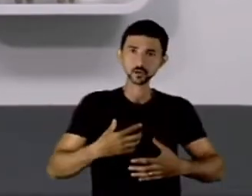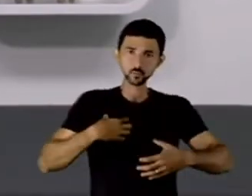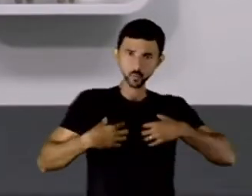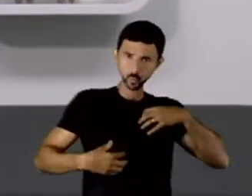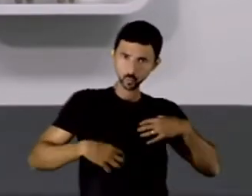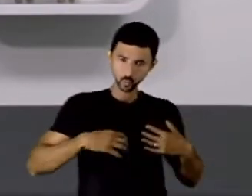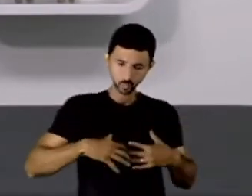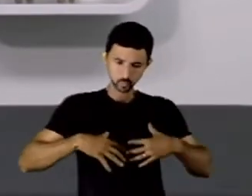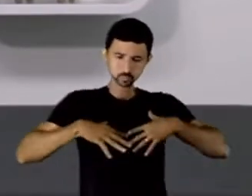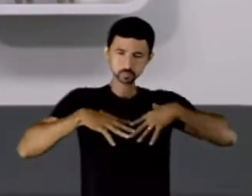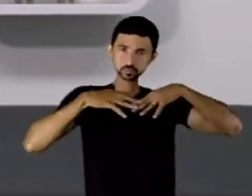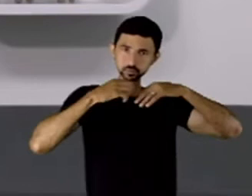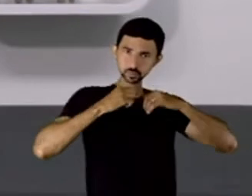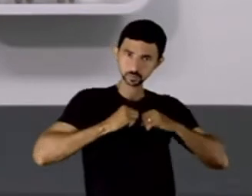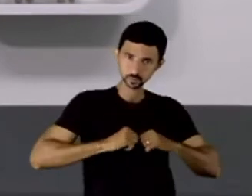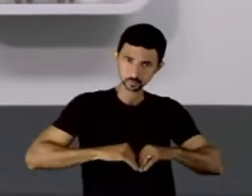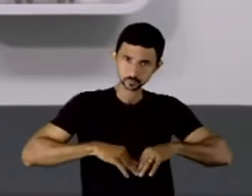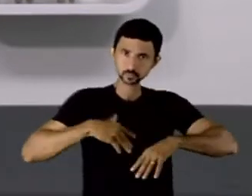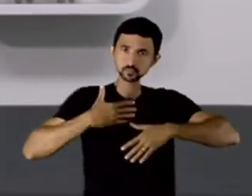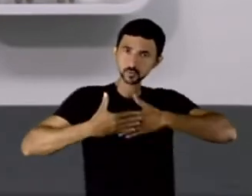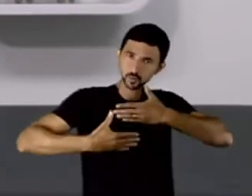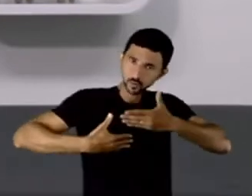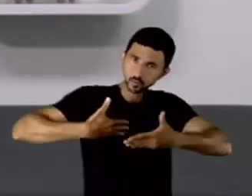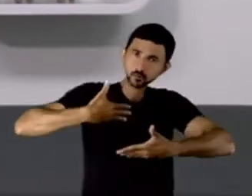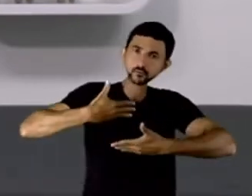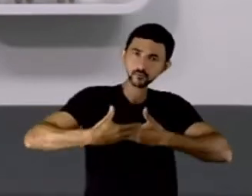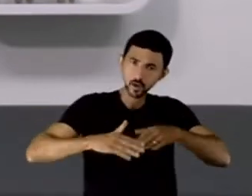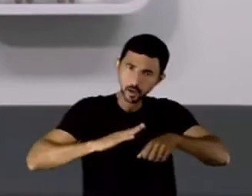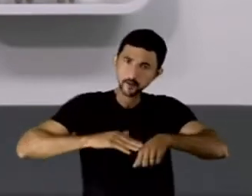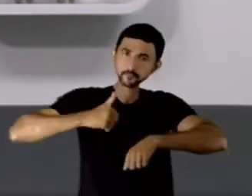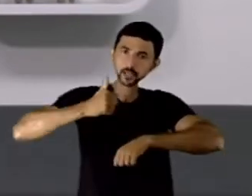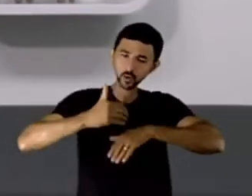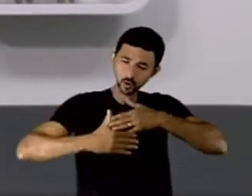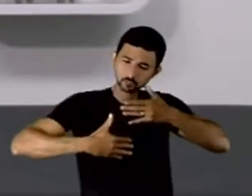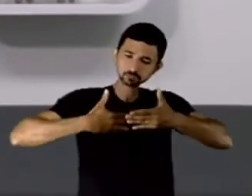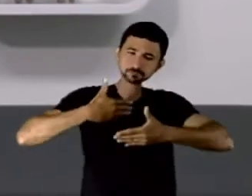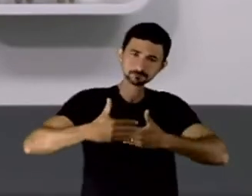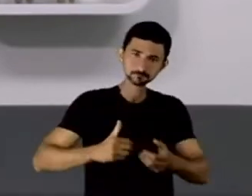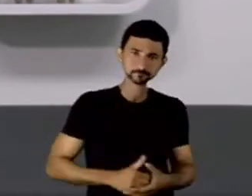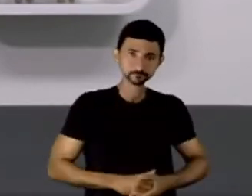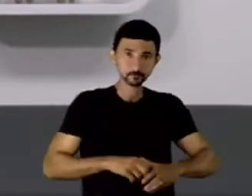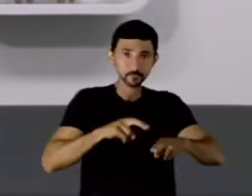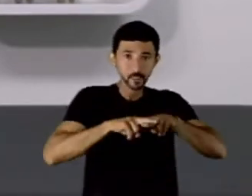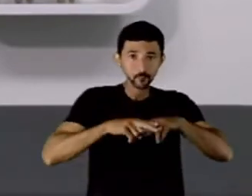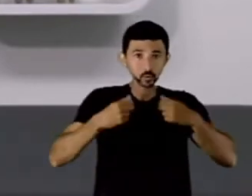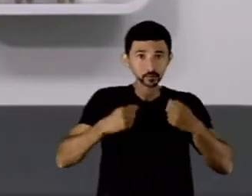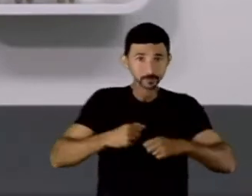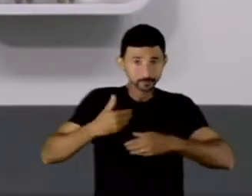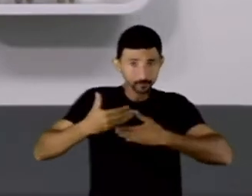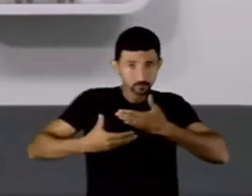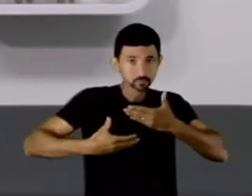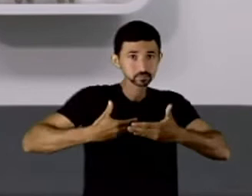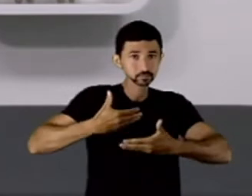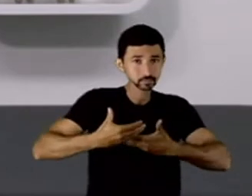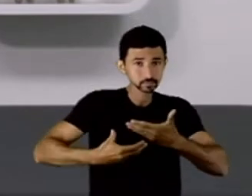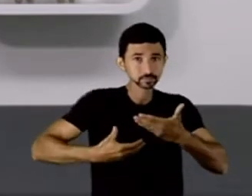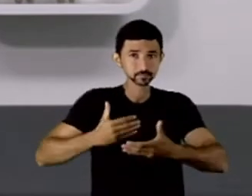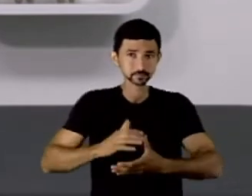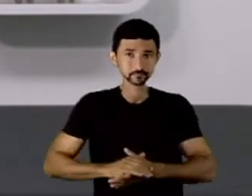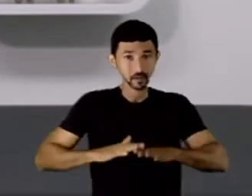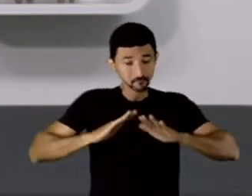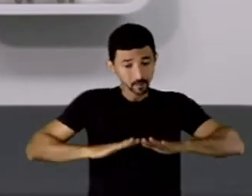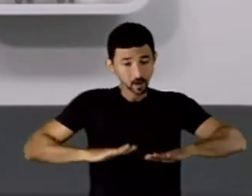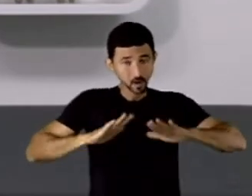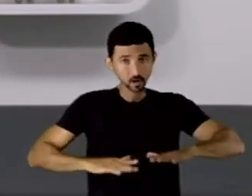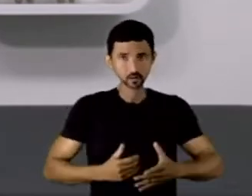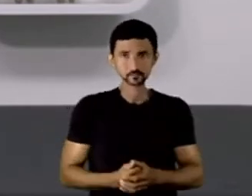condicionamento físico dele foi melhorando ao longo das semanas. É por isso que tem que ser gradativo. Eu até te